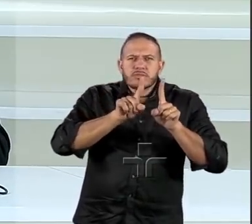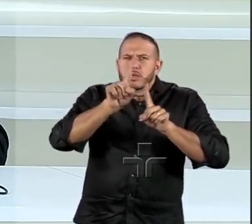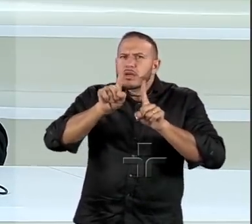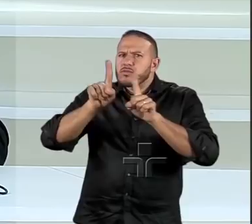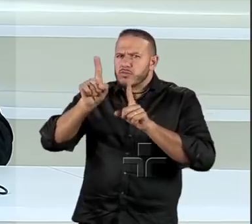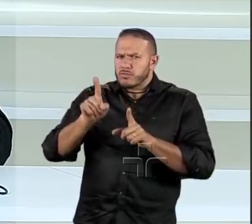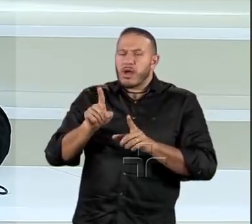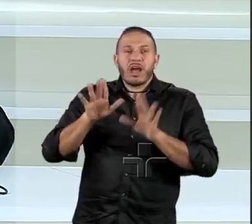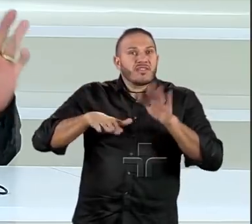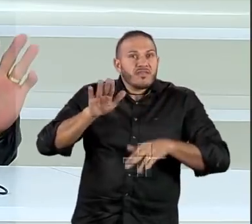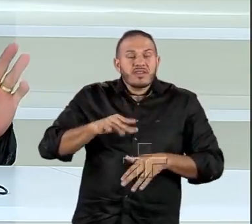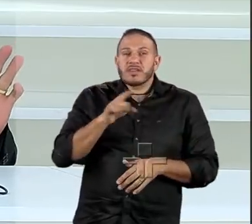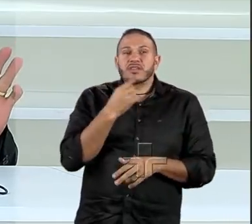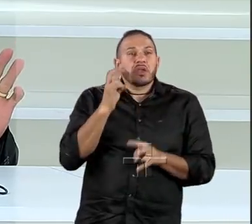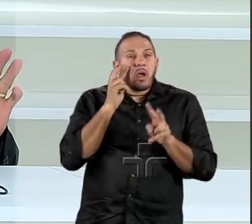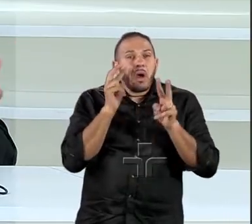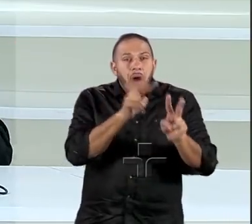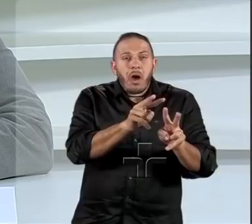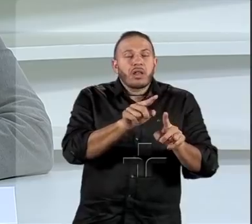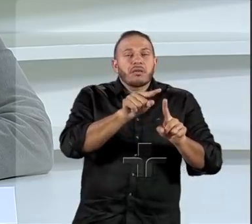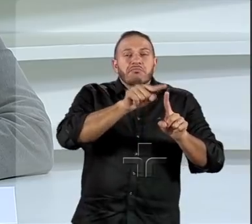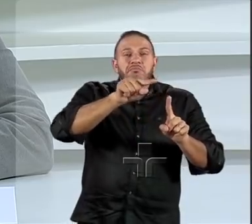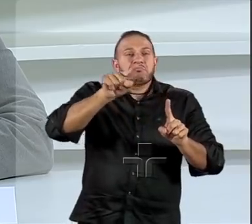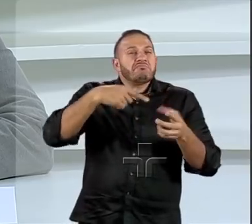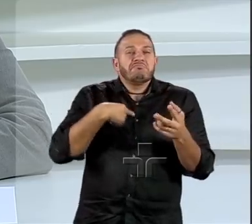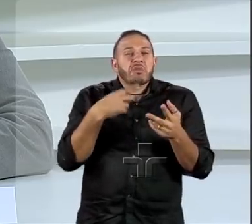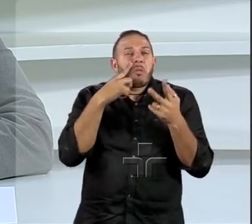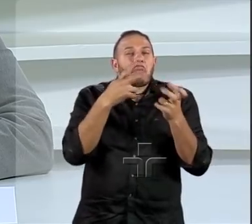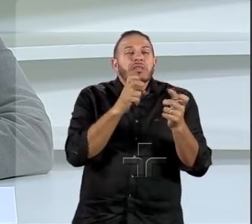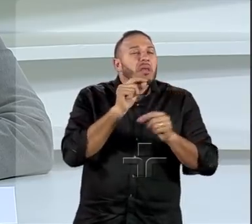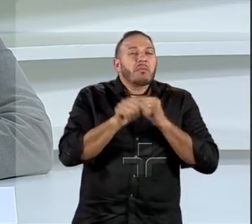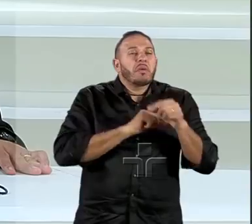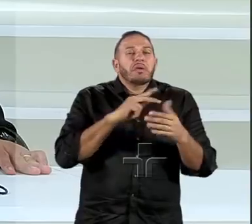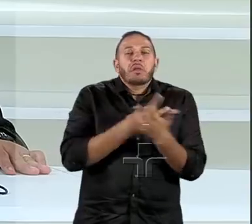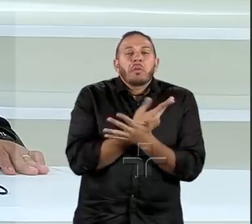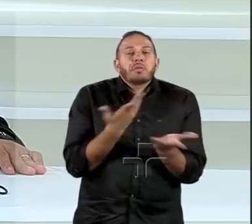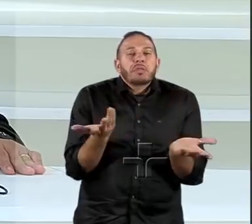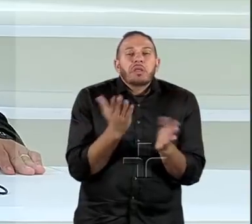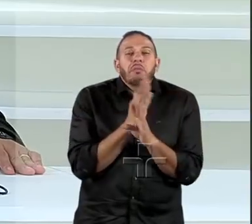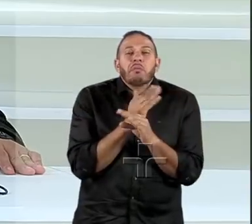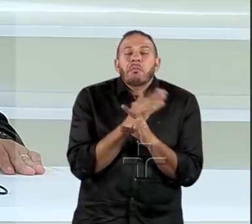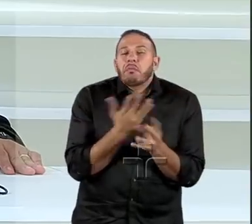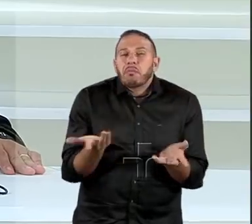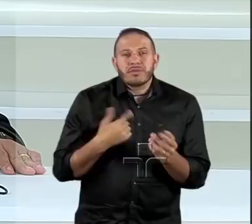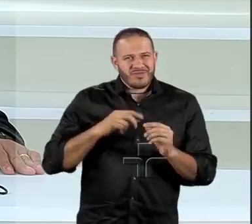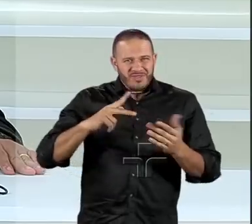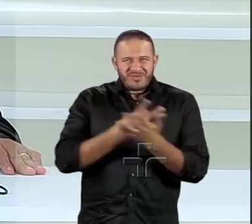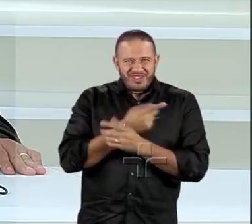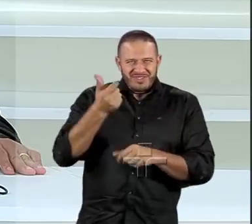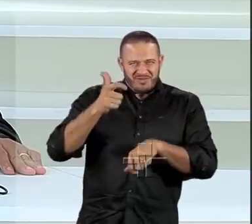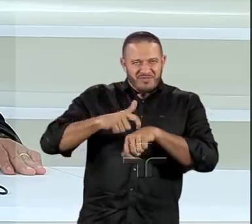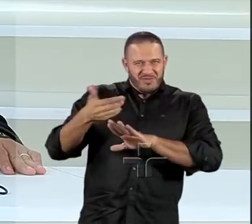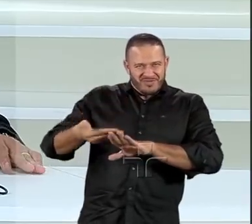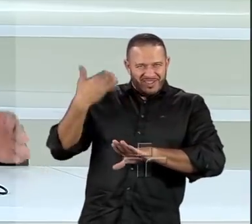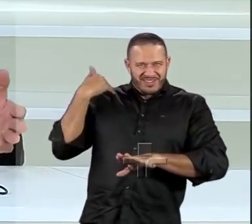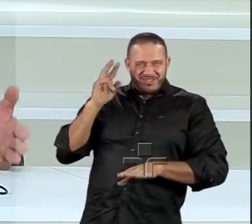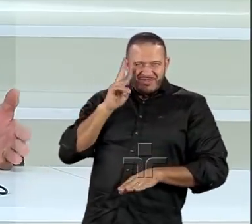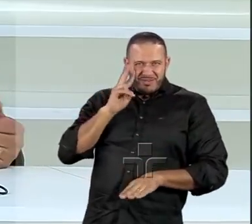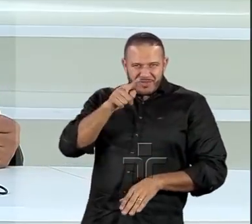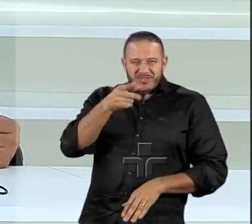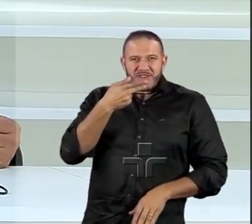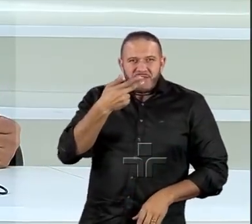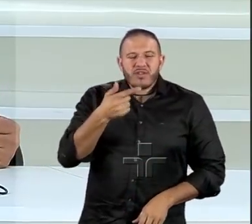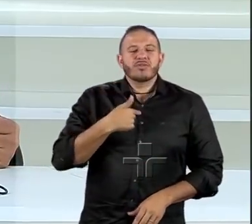mais é que muitas vezes nós olhamos para os indicadores e não percebemos o que acontece. Uma coisa que aconteceu recentemente, você me lembrou aí na sua fala, foi